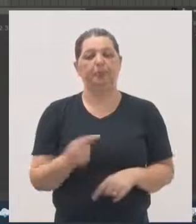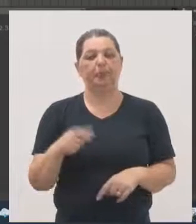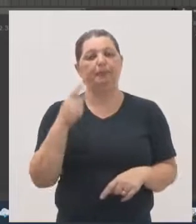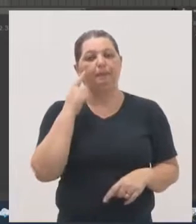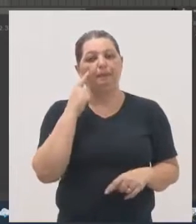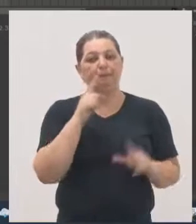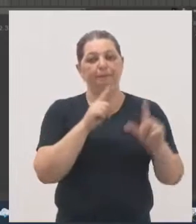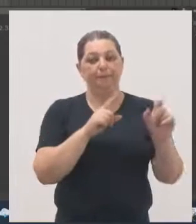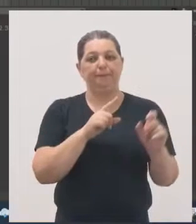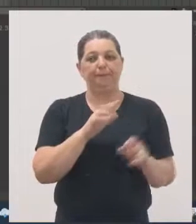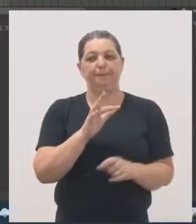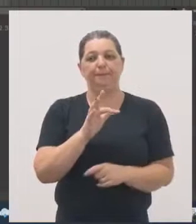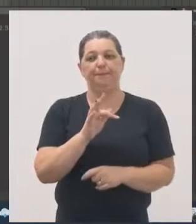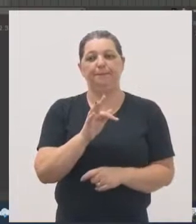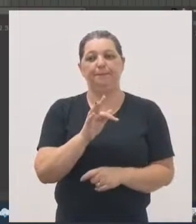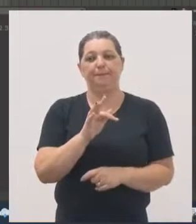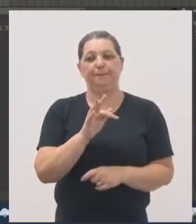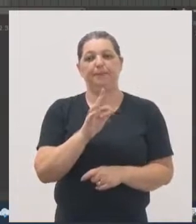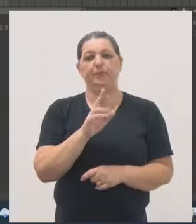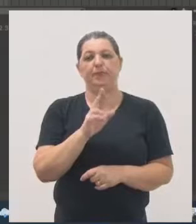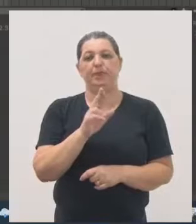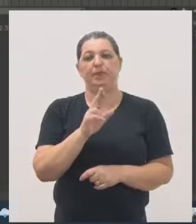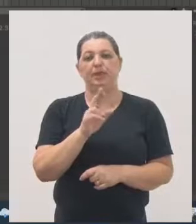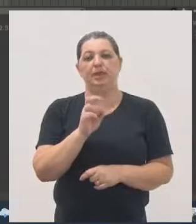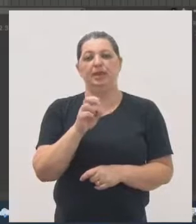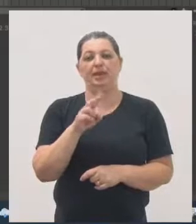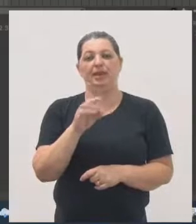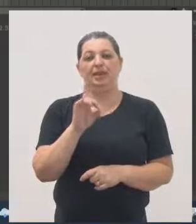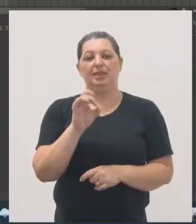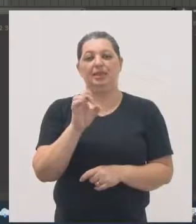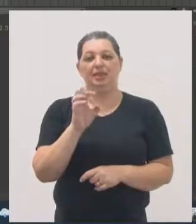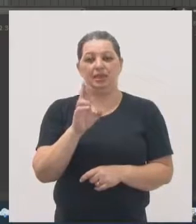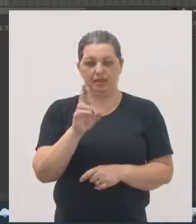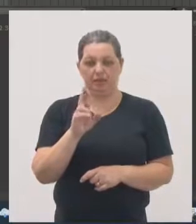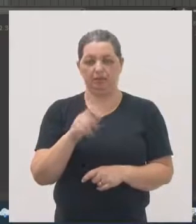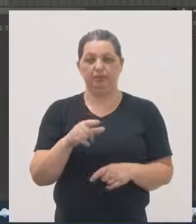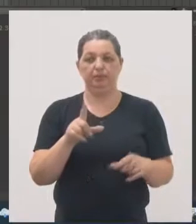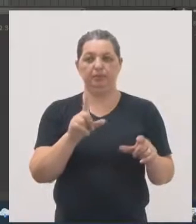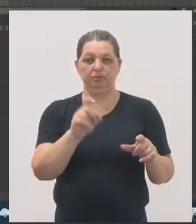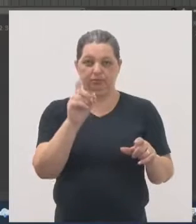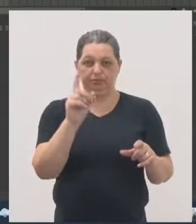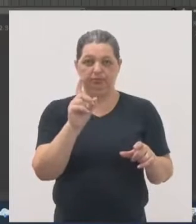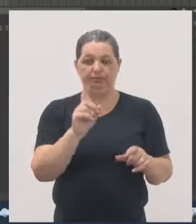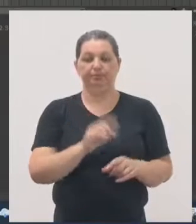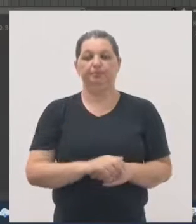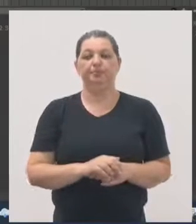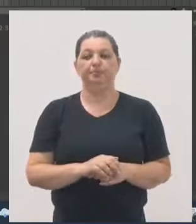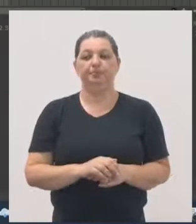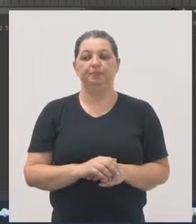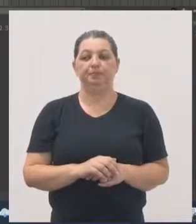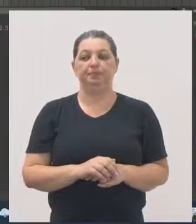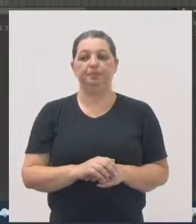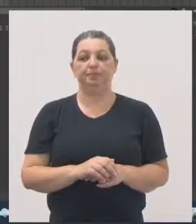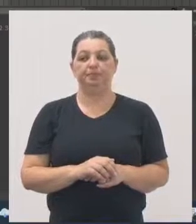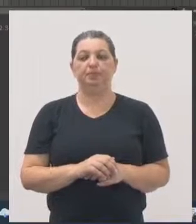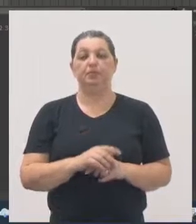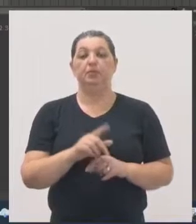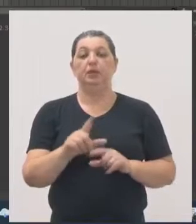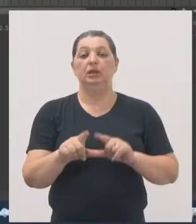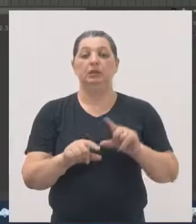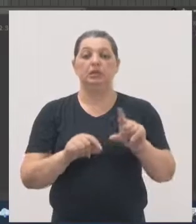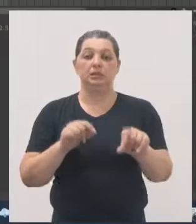em File, Render. Você vai clicar em Render. Você vai